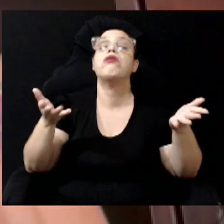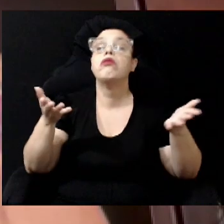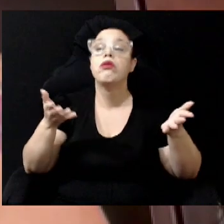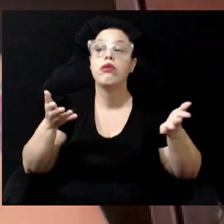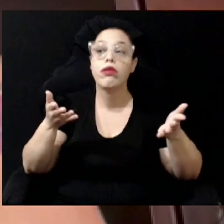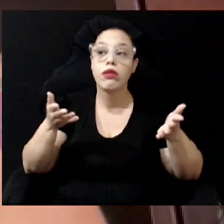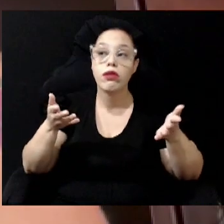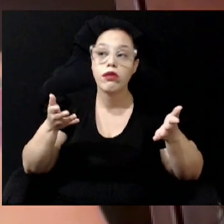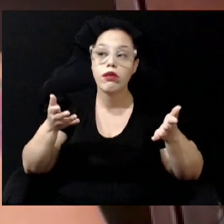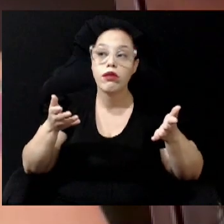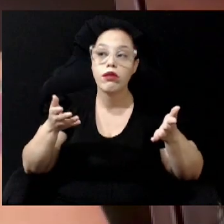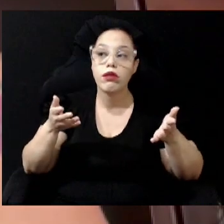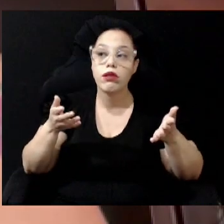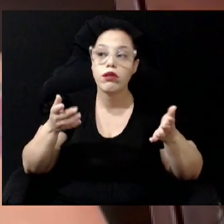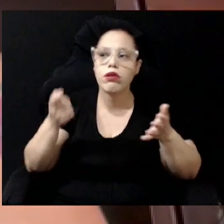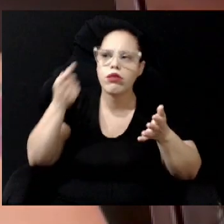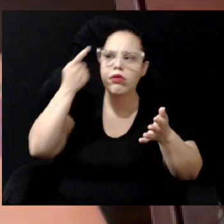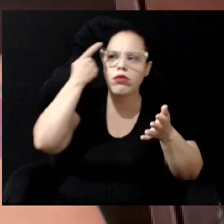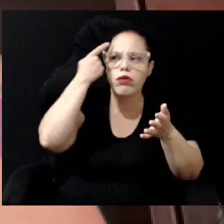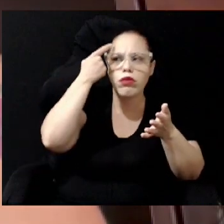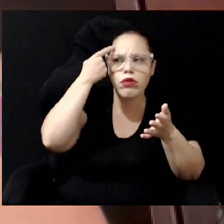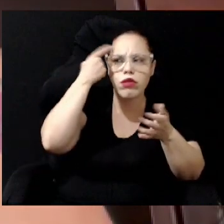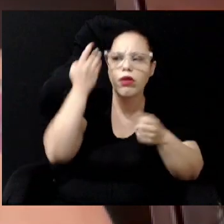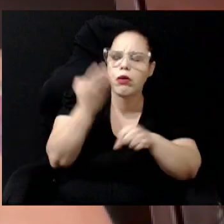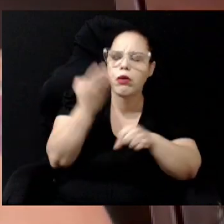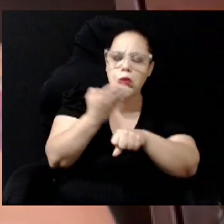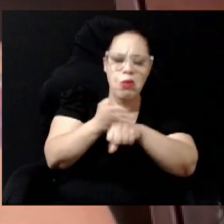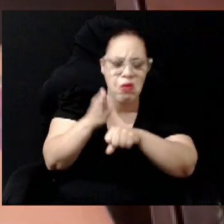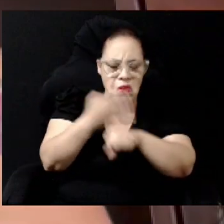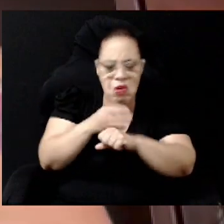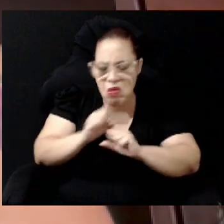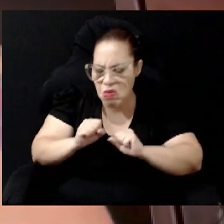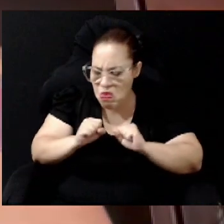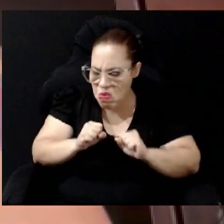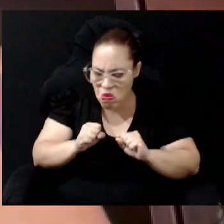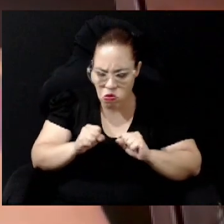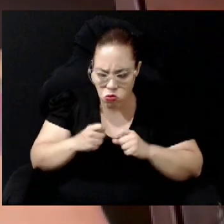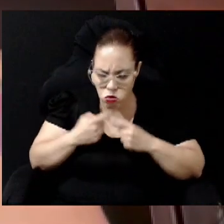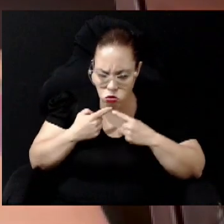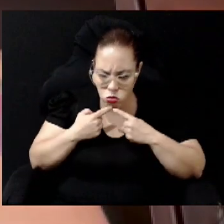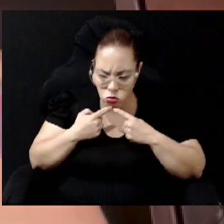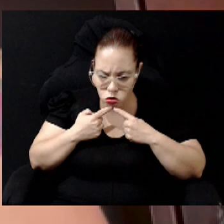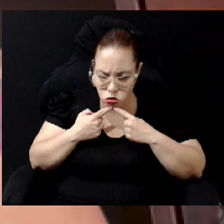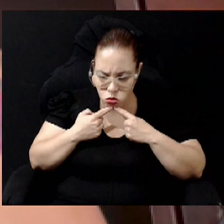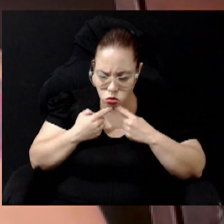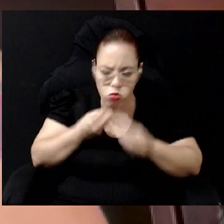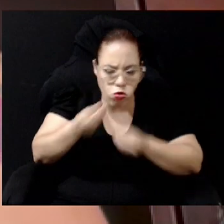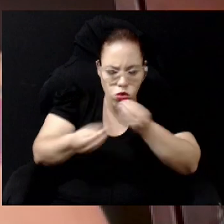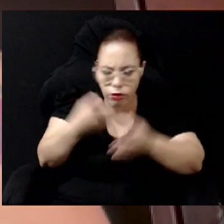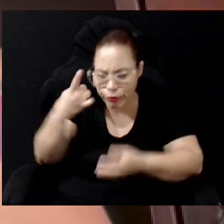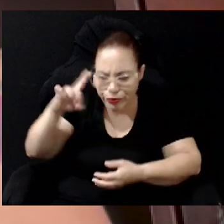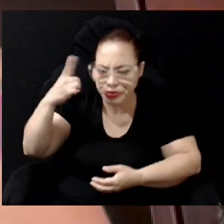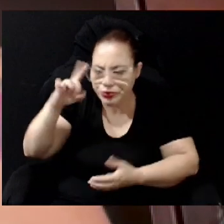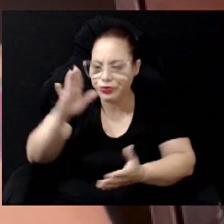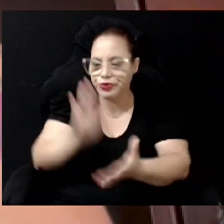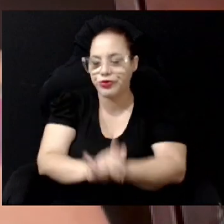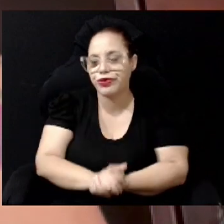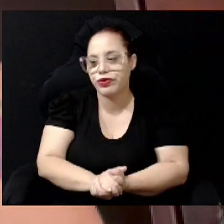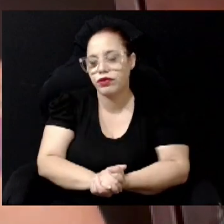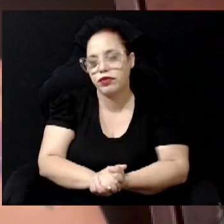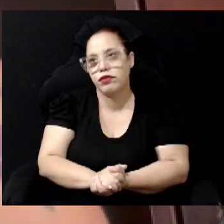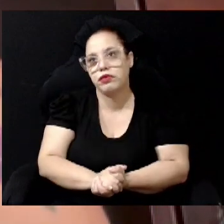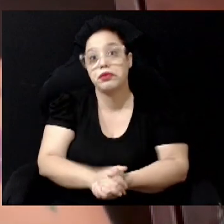até pensam em práticas que elas podem atitudes no dia a dia que elas podem tomar,